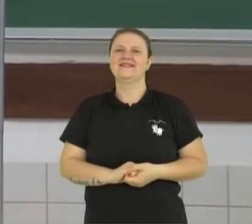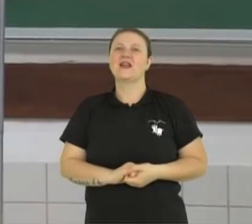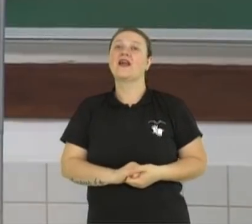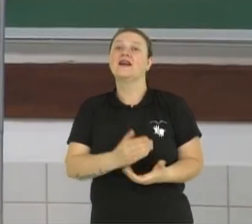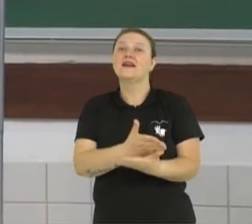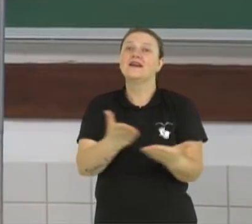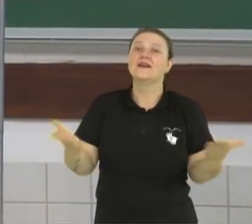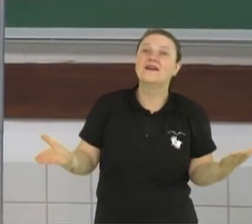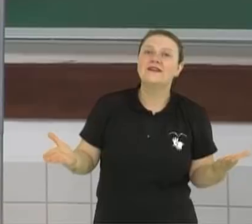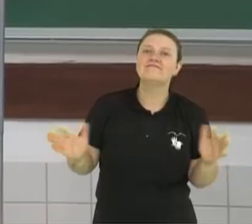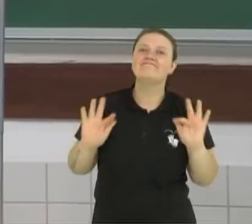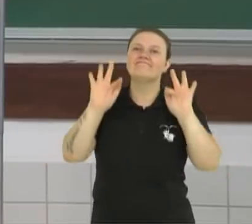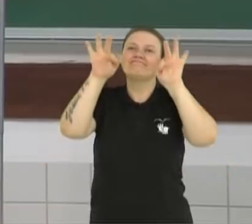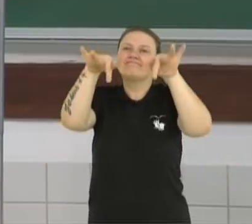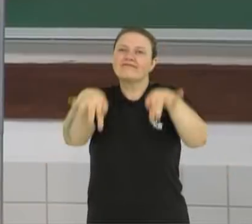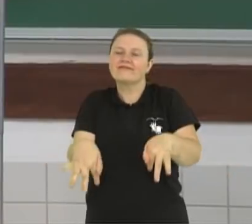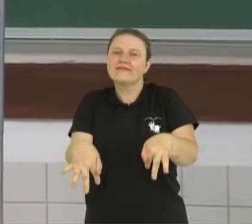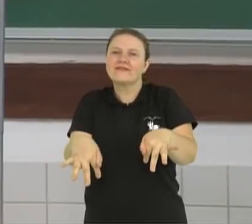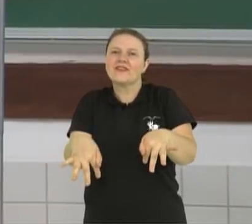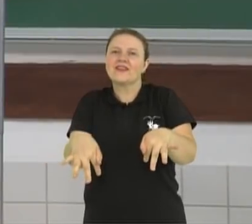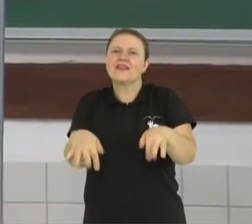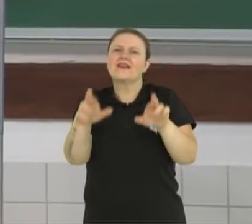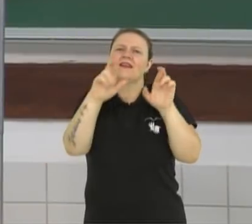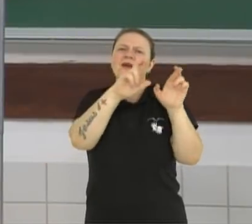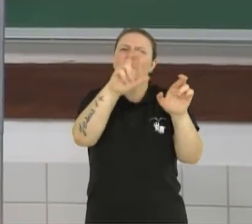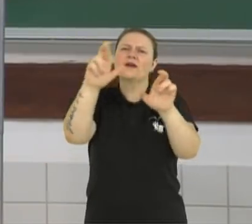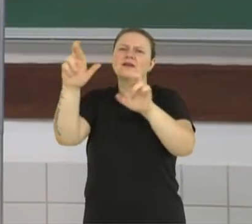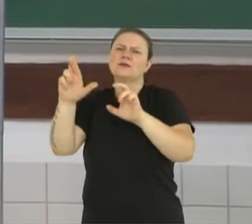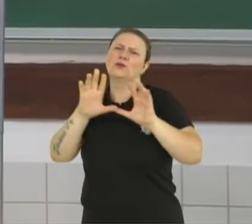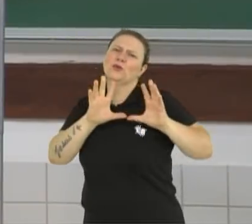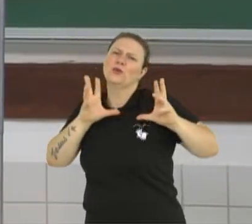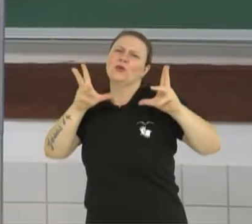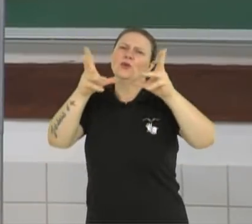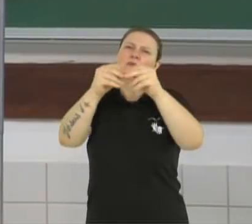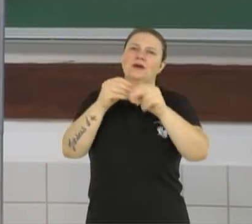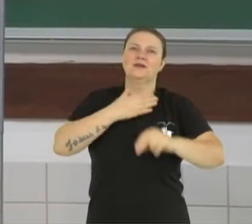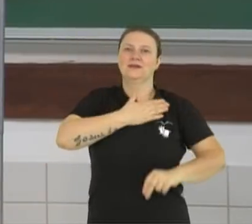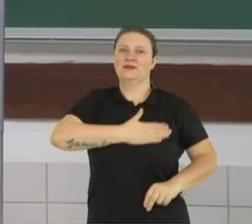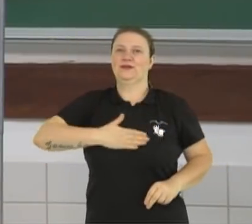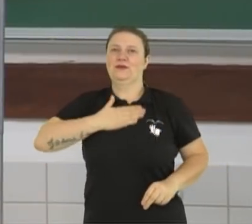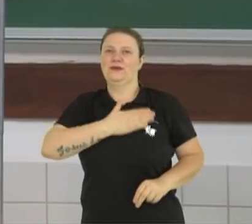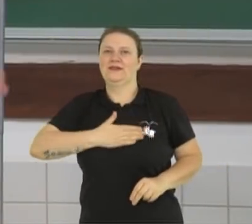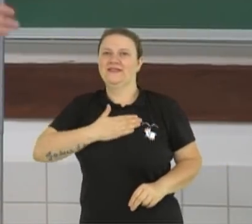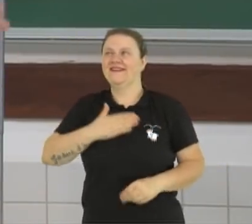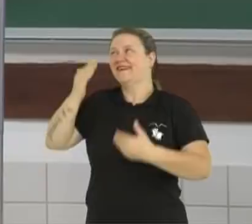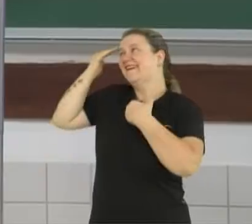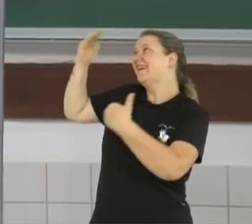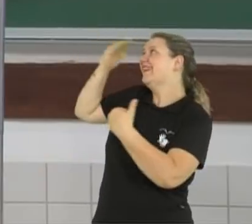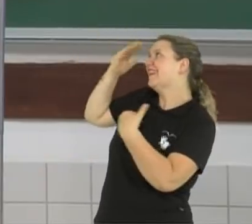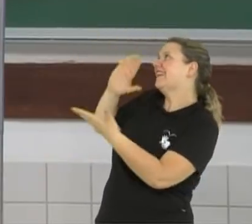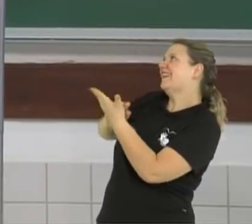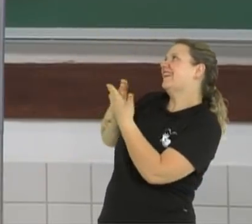Pessoal, é isso. Espero que vocês tenham gostado, tenham aprendido um pouco mais. Agradeço a Cláudia, nossa